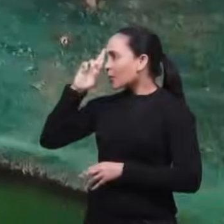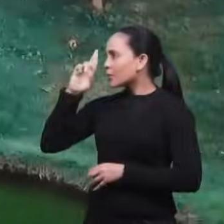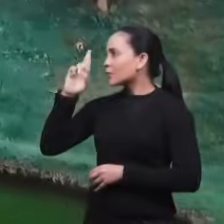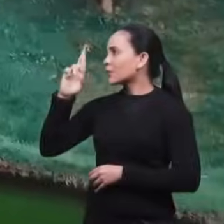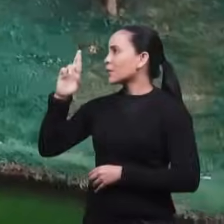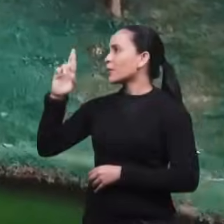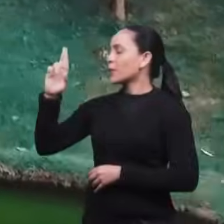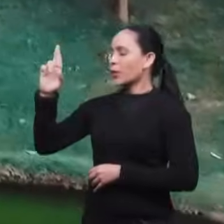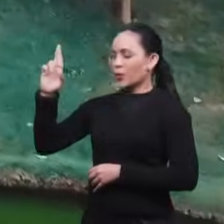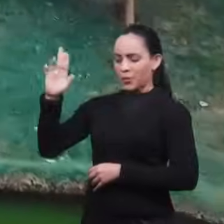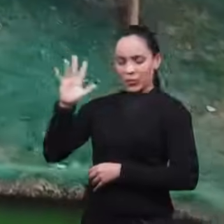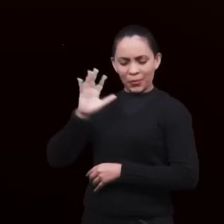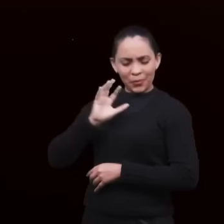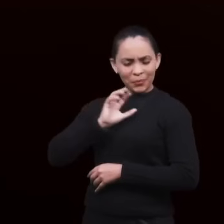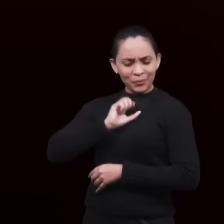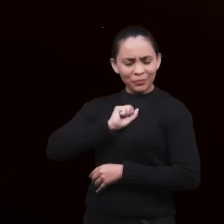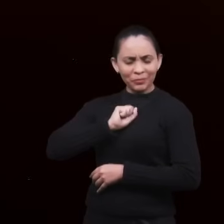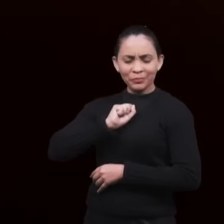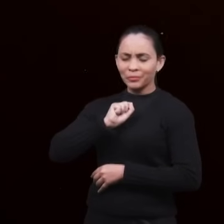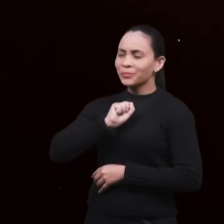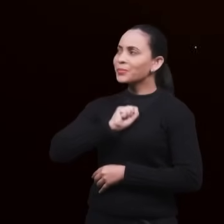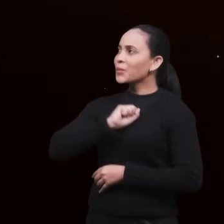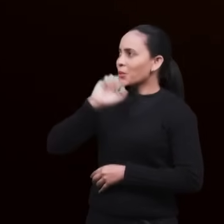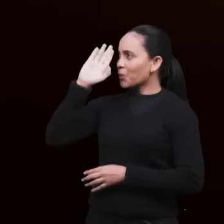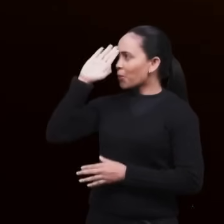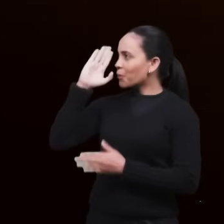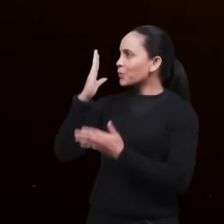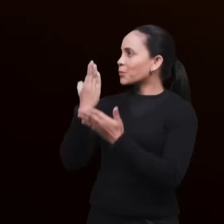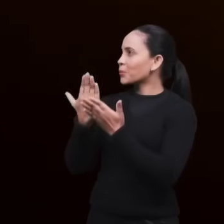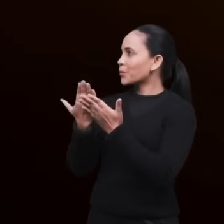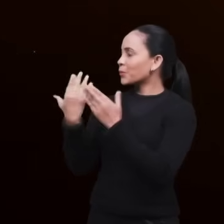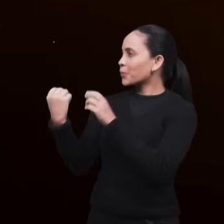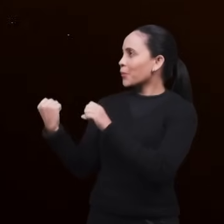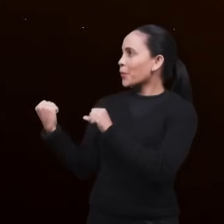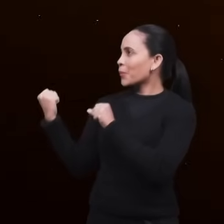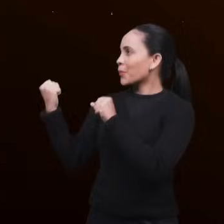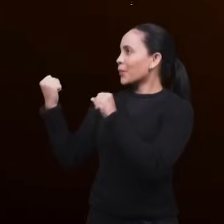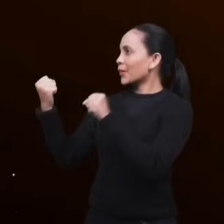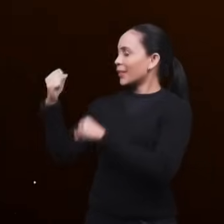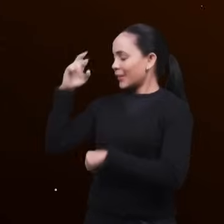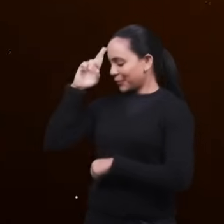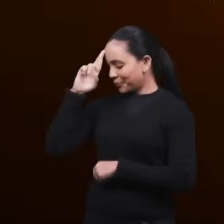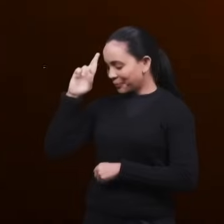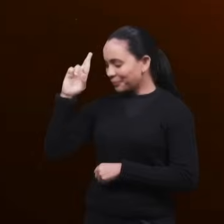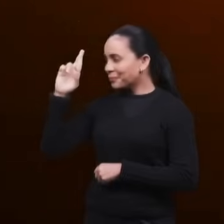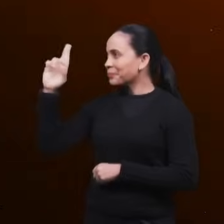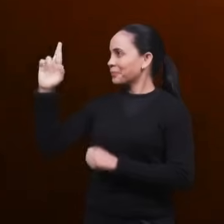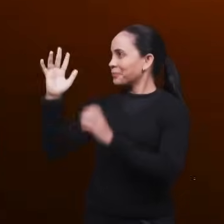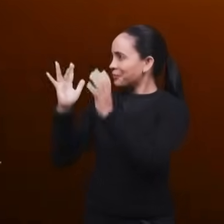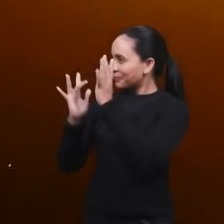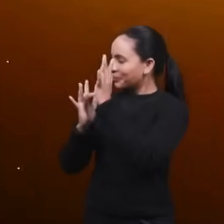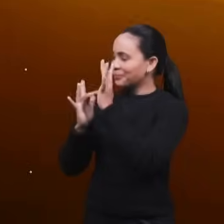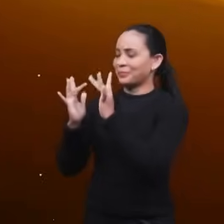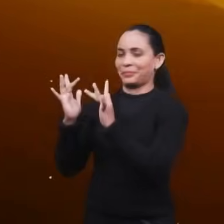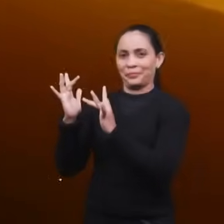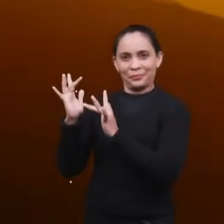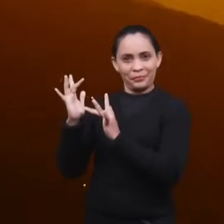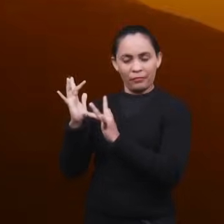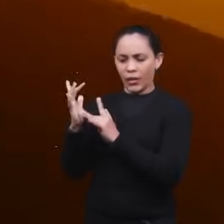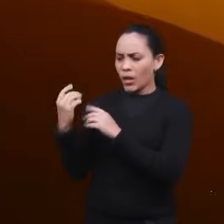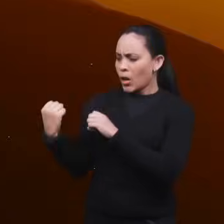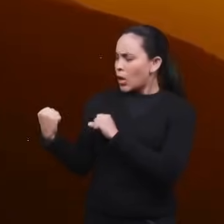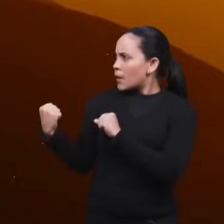amado, pois confio em teu poder, ó meu Jesus.